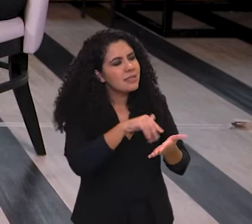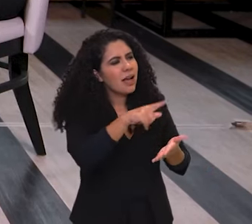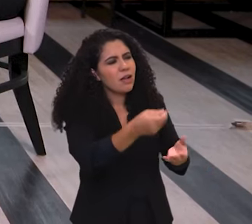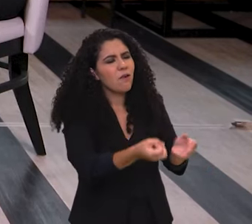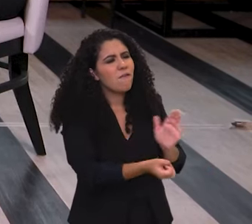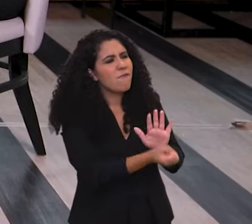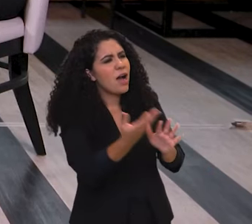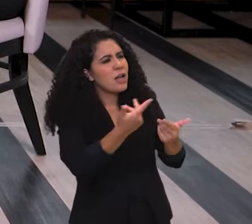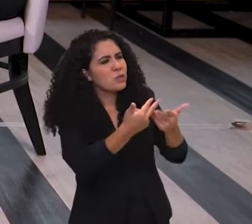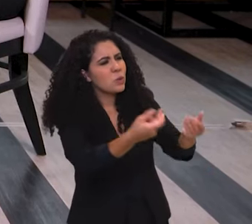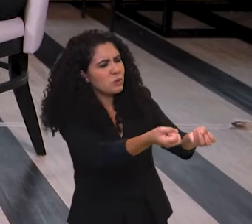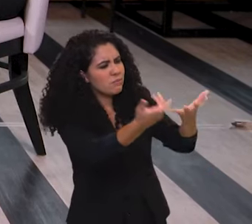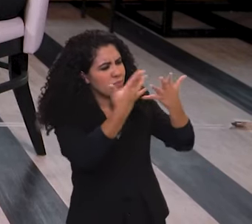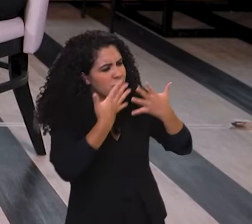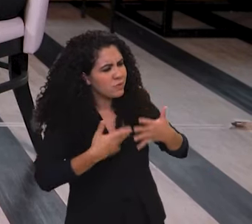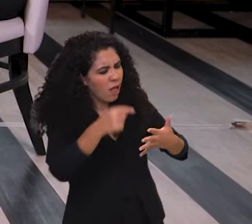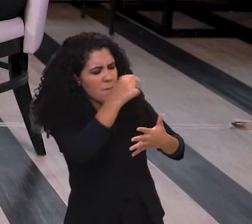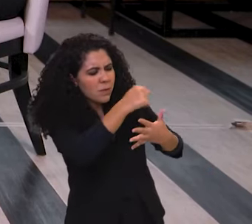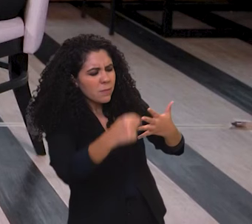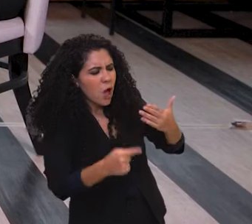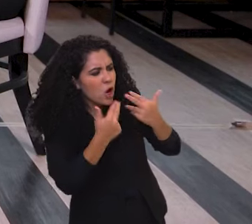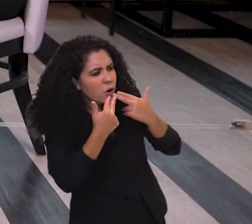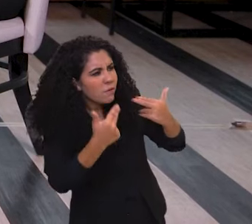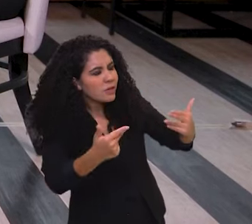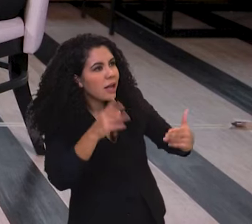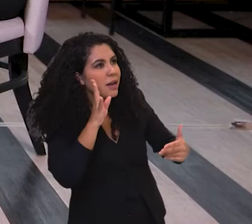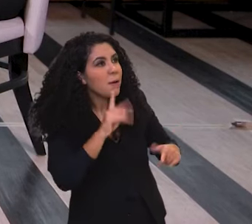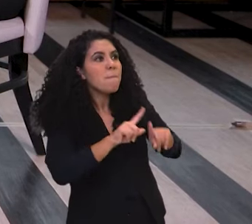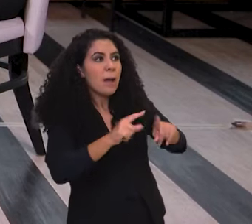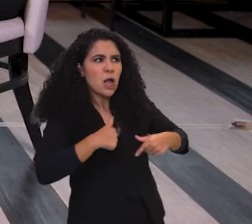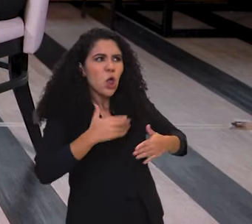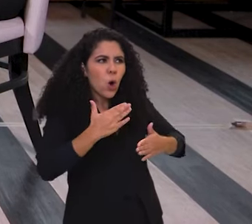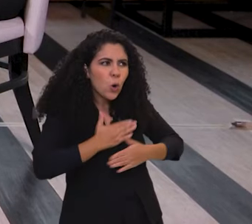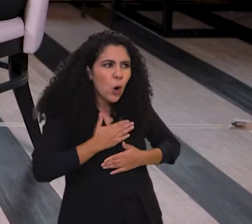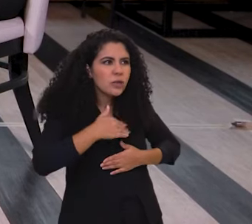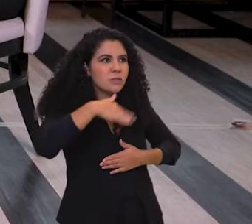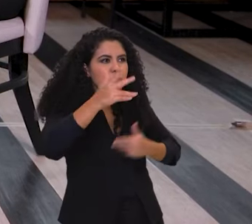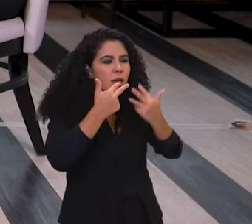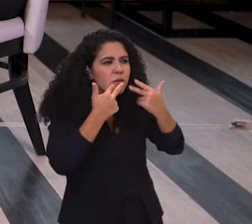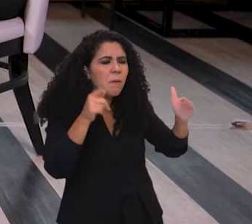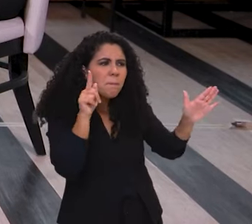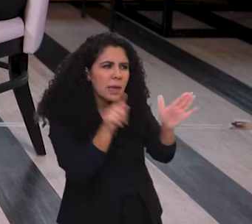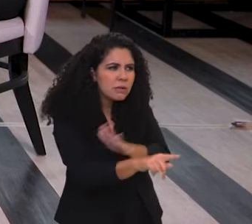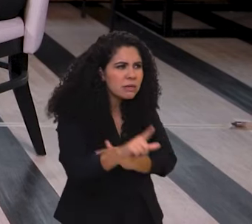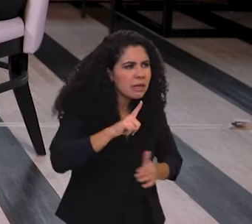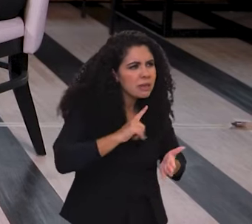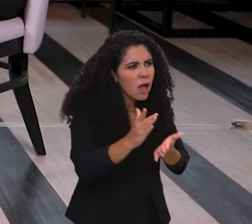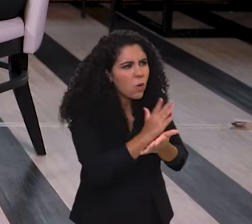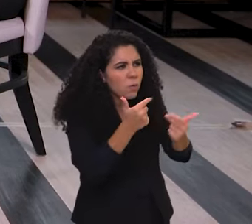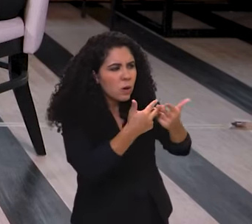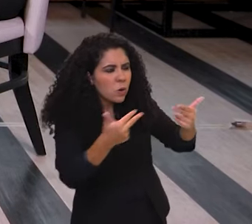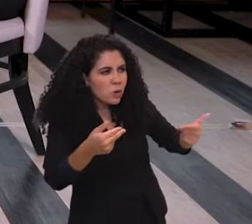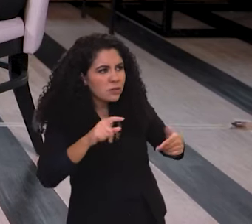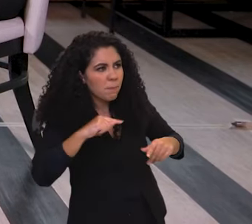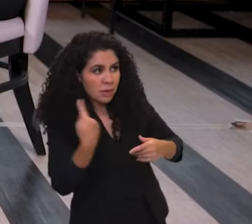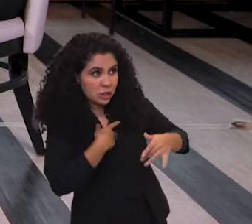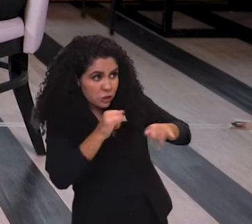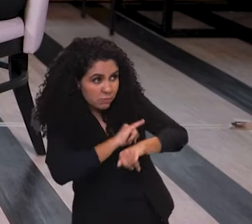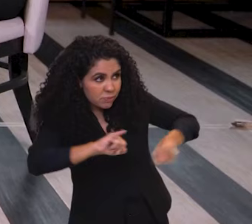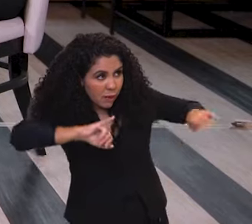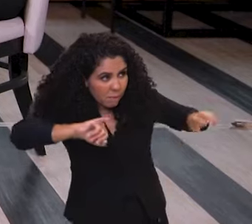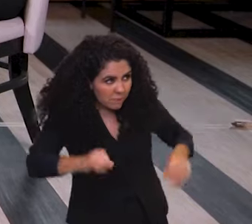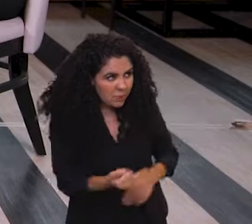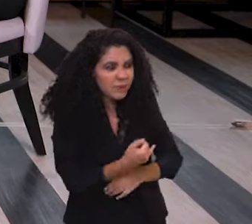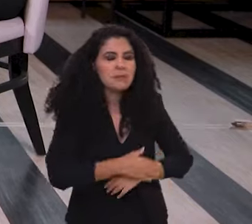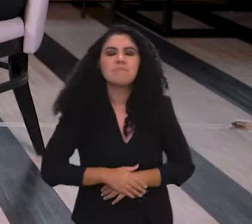me contou várias coisas novas e bacanas aqui, mas eu sempre gosto de mais novidade. Tem mais coisa boa por aí vindo para a gente anunciar?